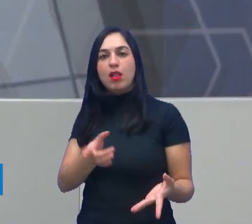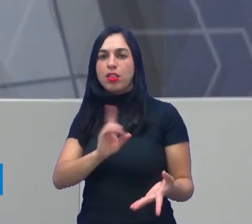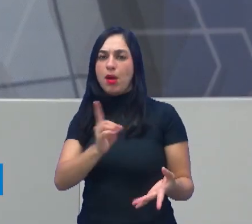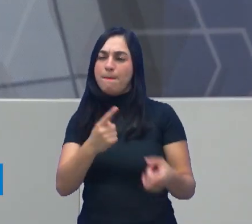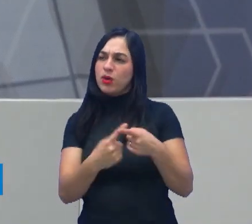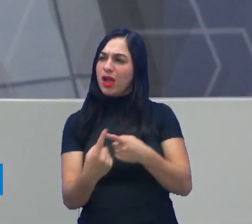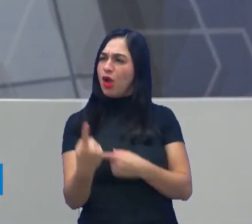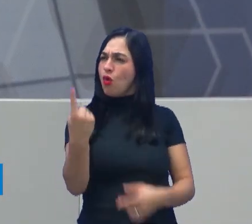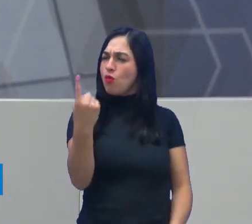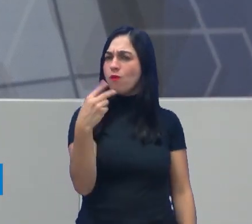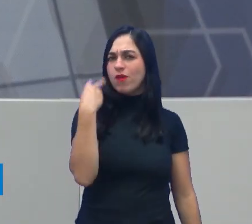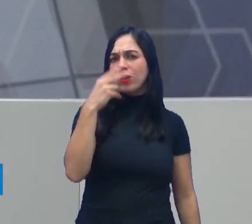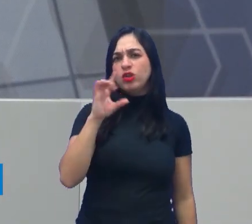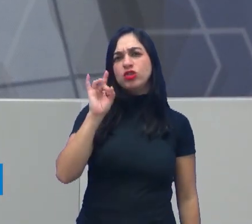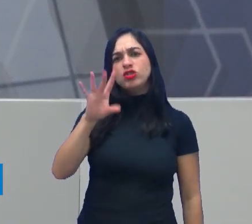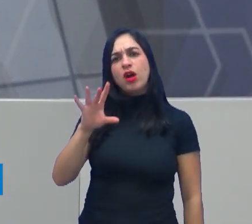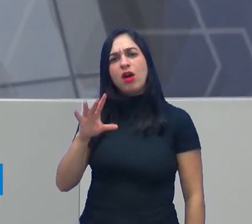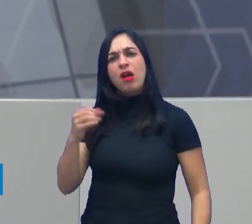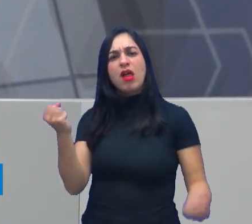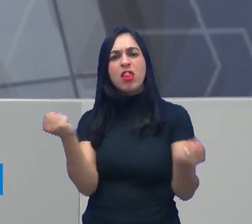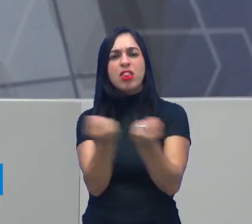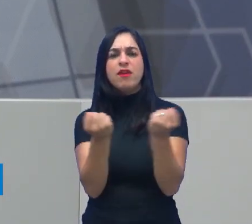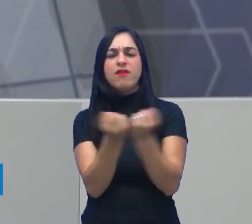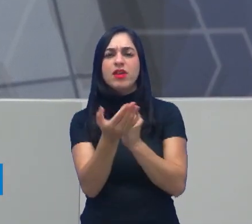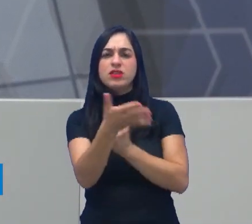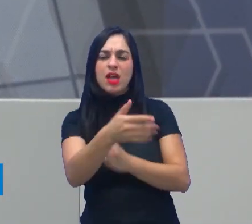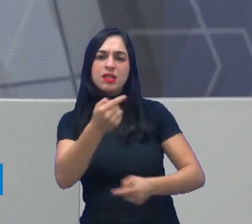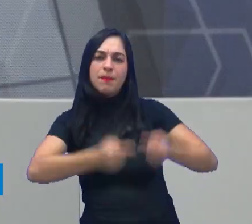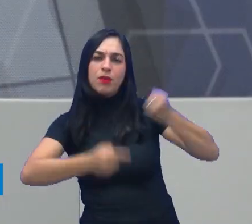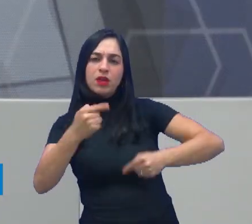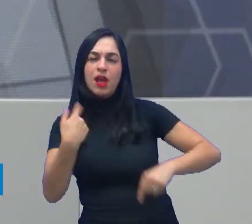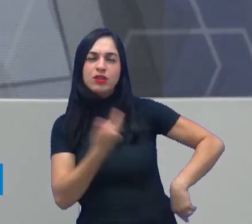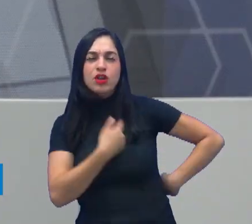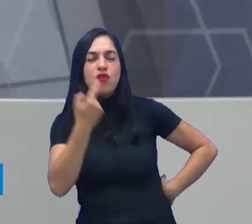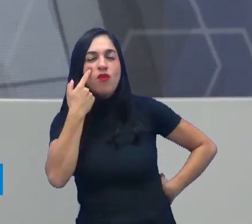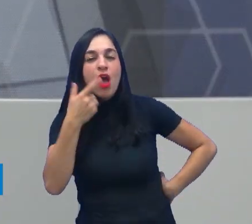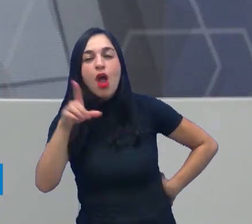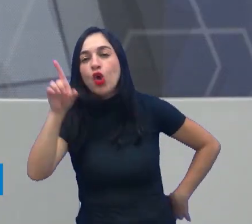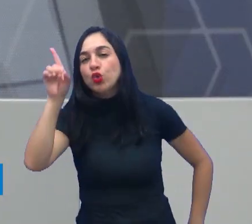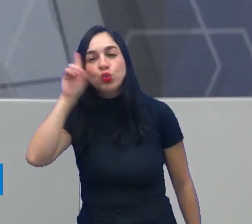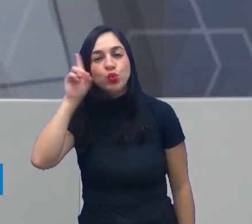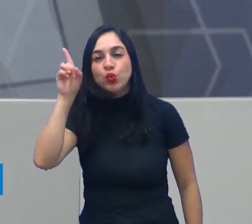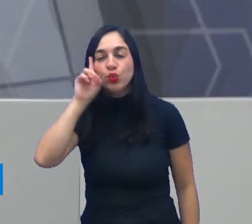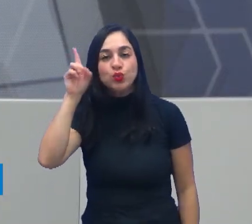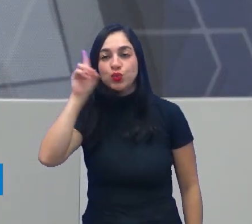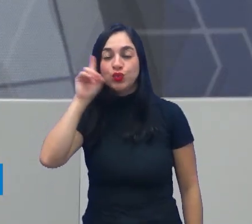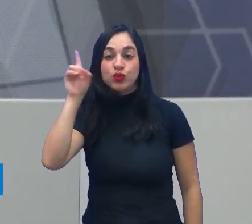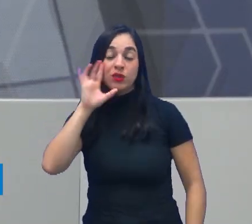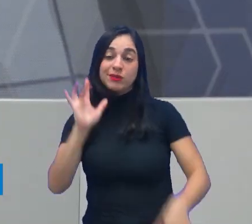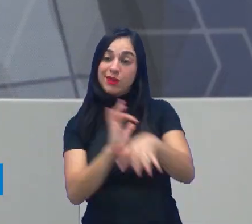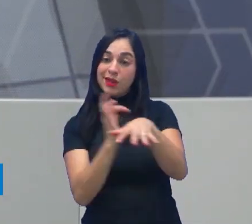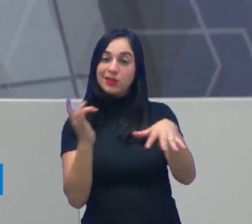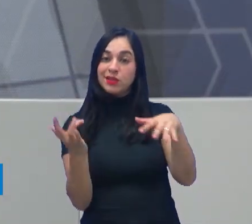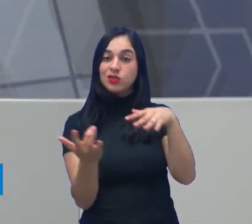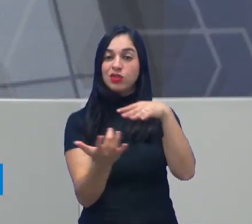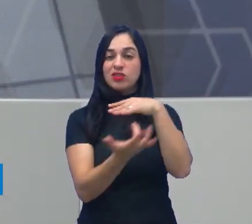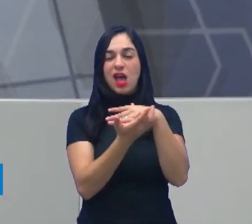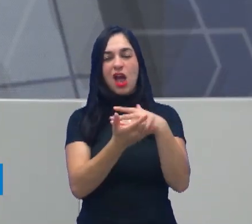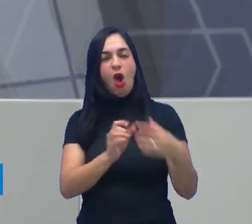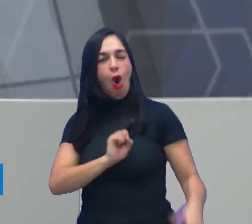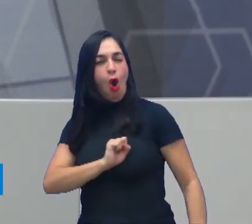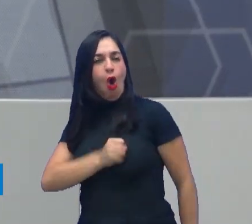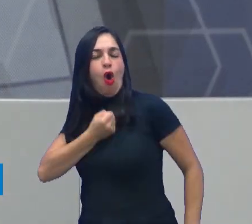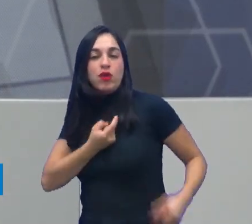vereador que defende essa política que a gente vê todos os dias na rede social, é o ódio às mulheres,